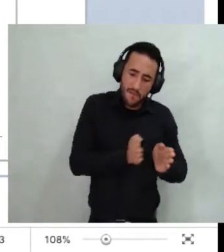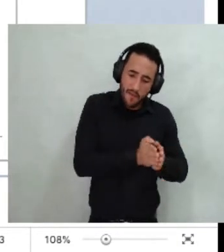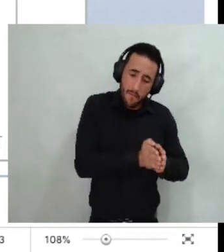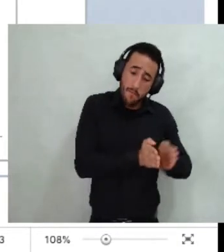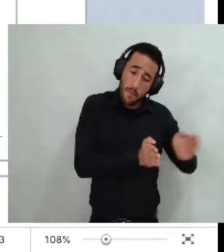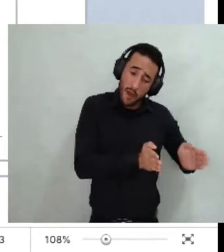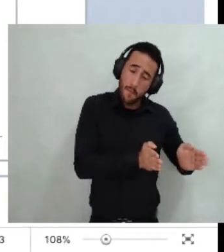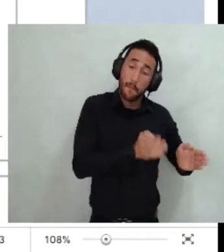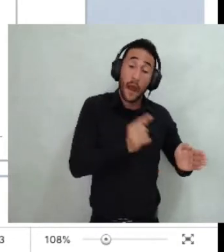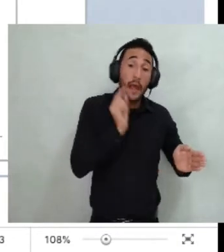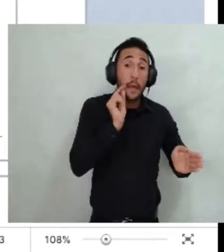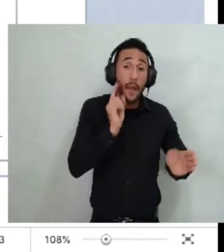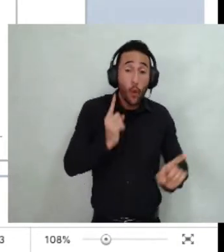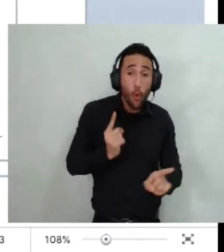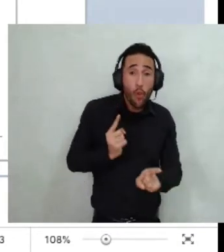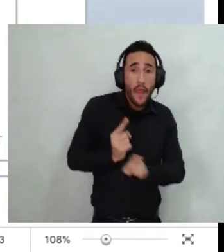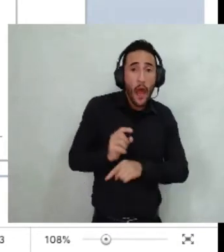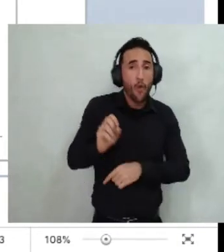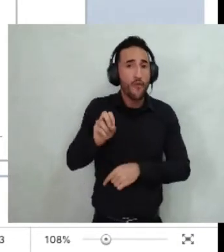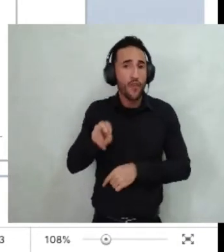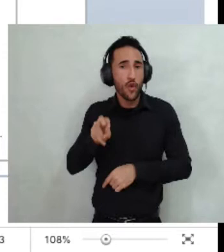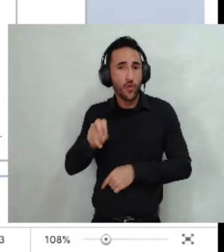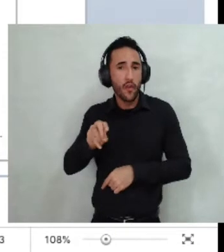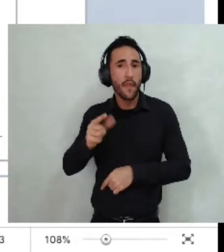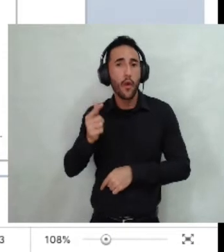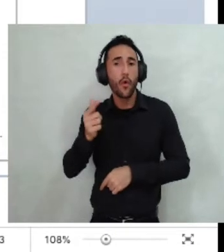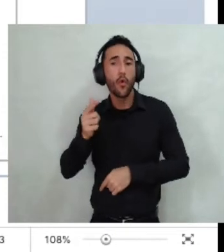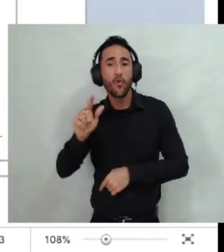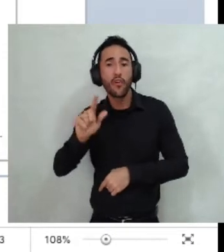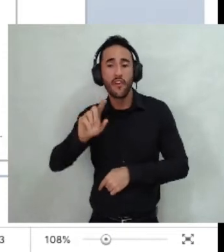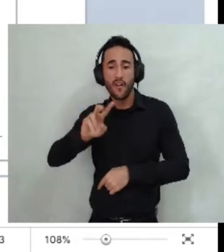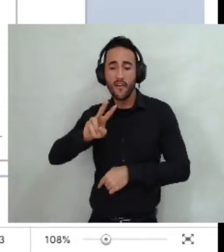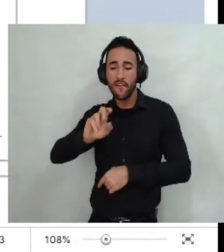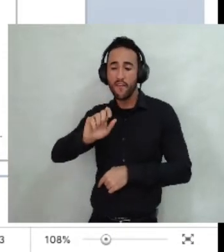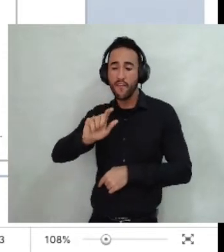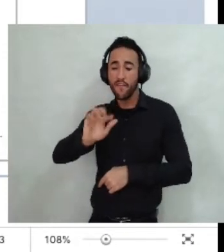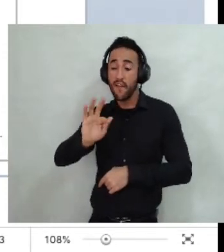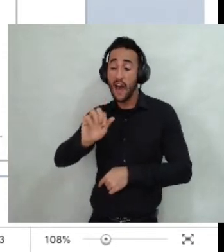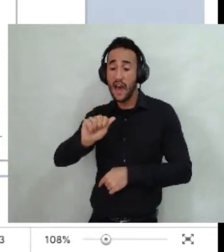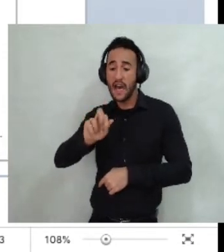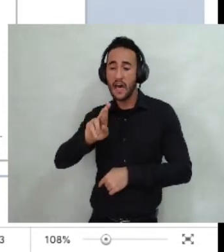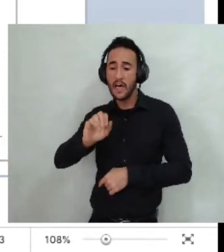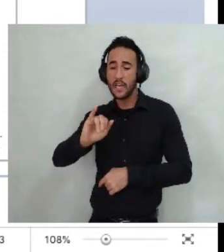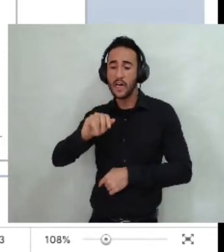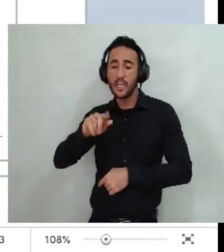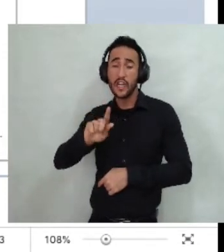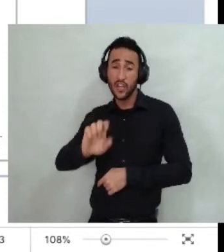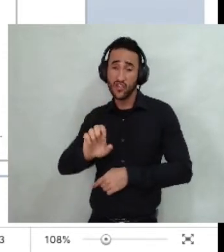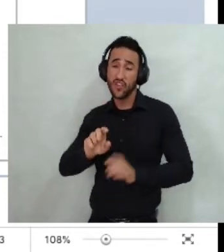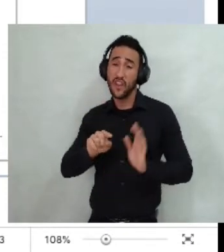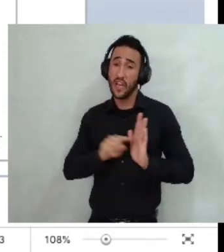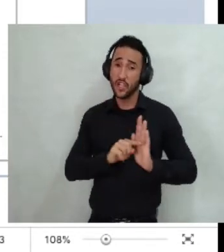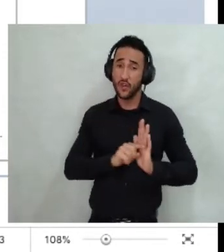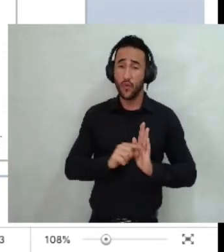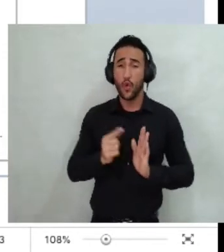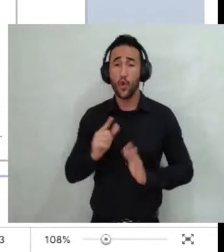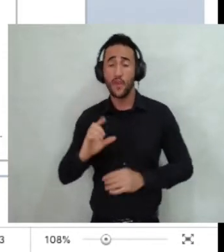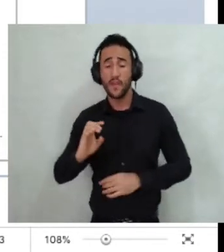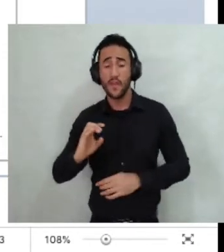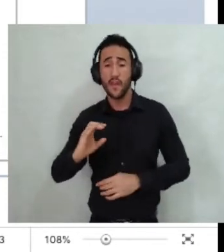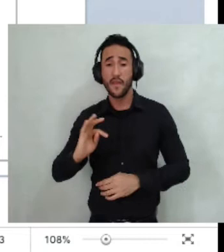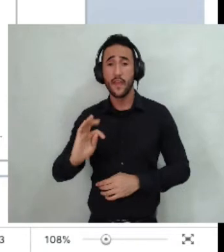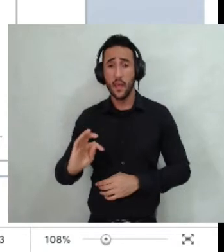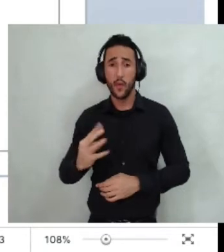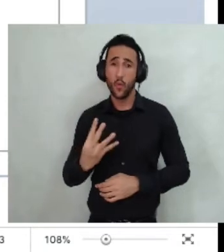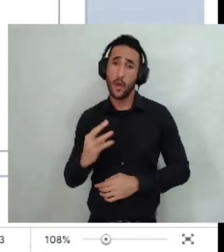dia, vejam, na orofaringe já negativo, e um CT próximo de 40, ou seja, já uma carga viral